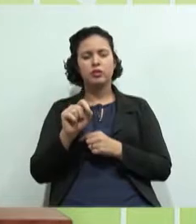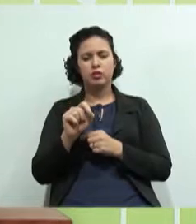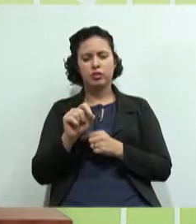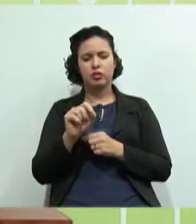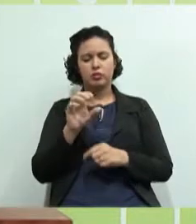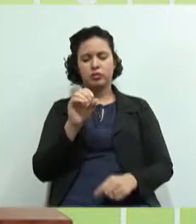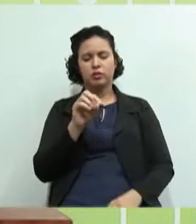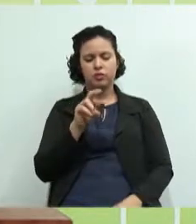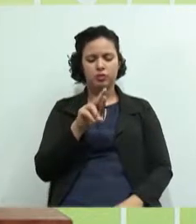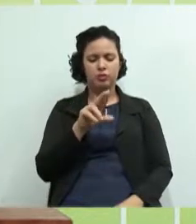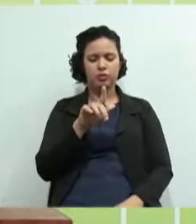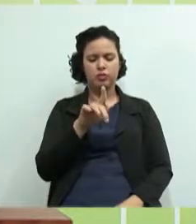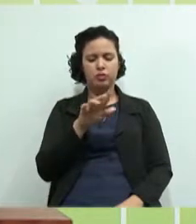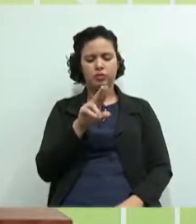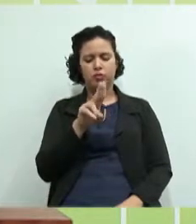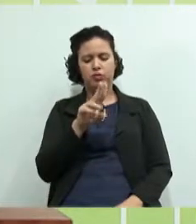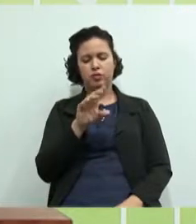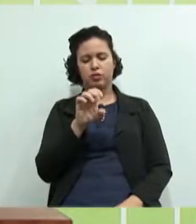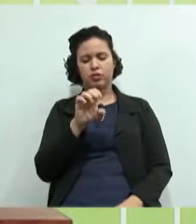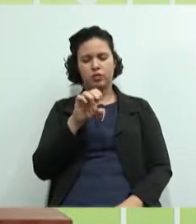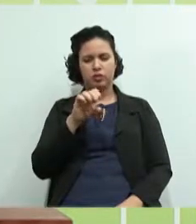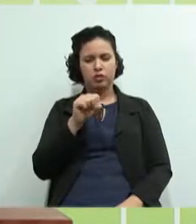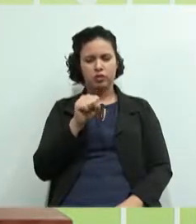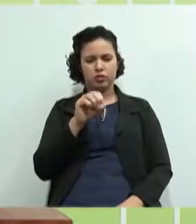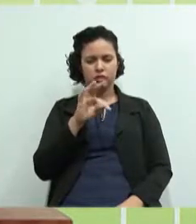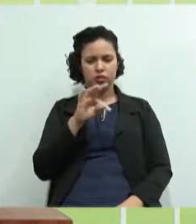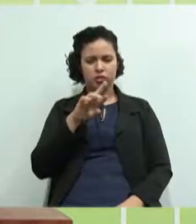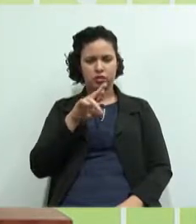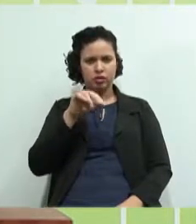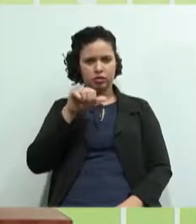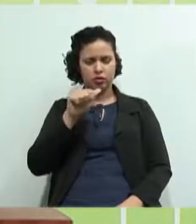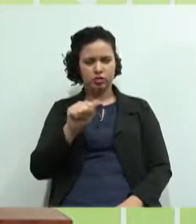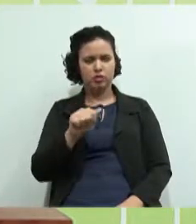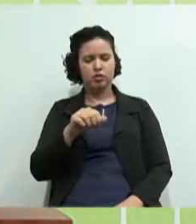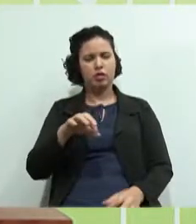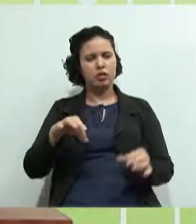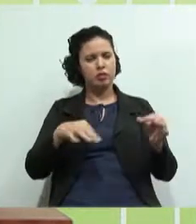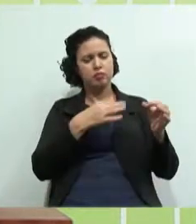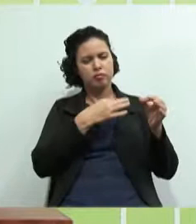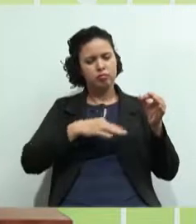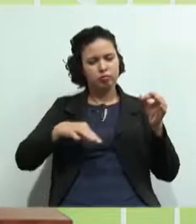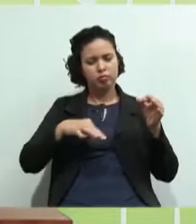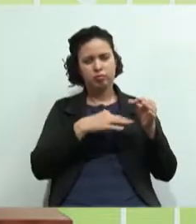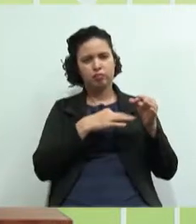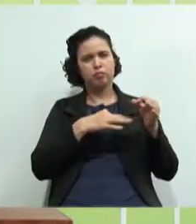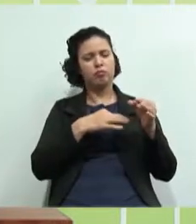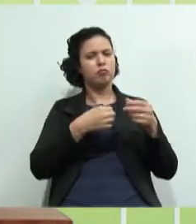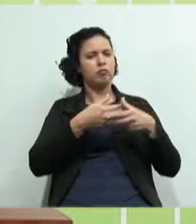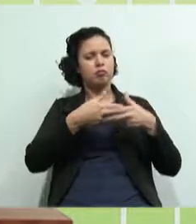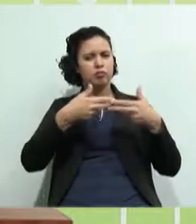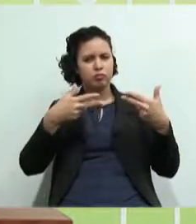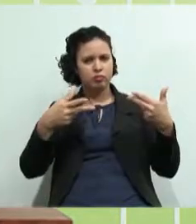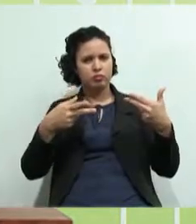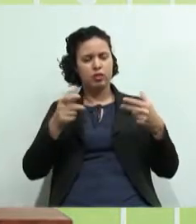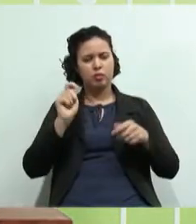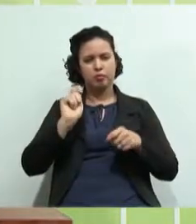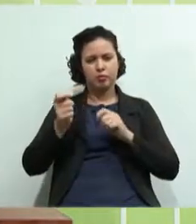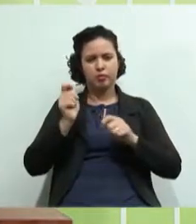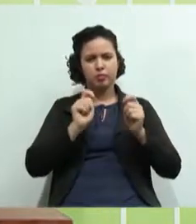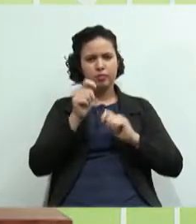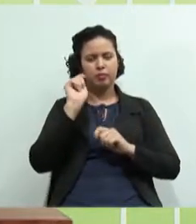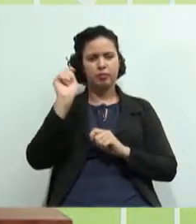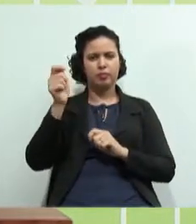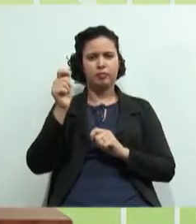está ouvindo uma orquestra, você ouve lá um violoncelo, um violino, um violão, uma bateria, você ouve